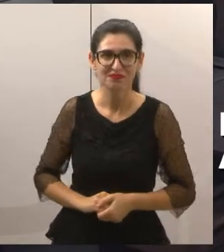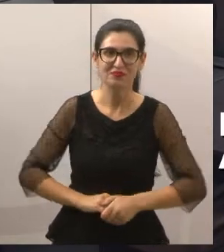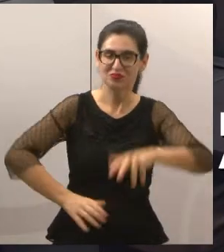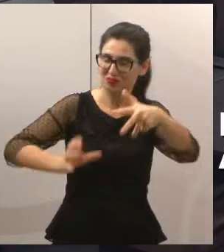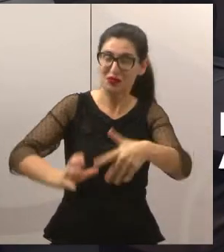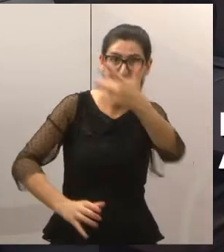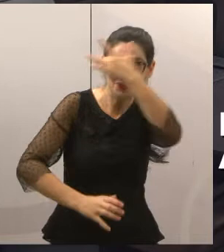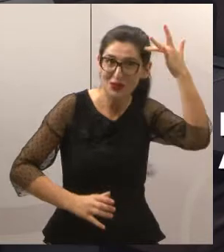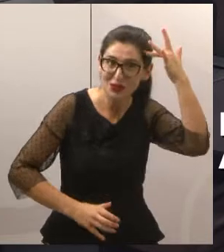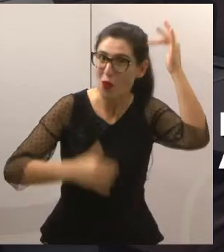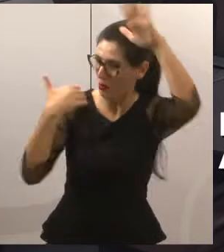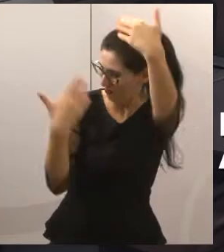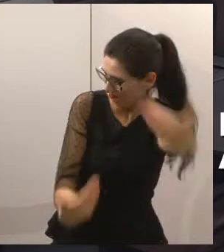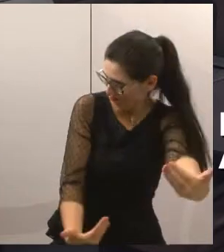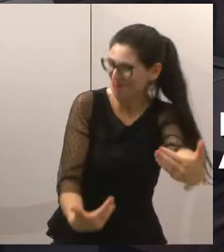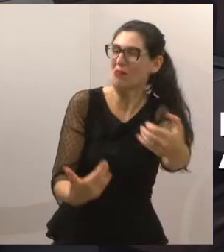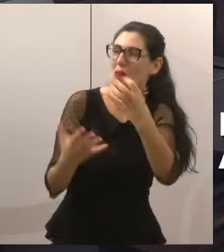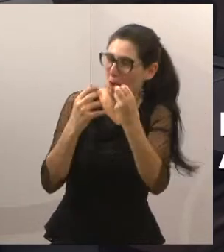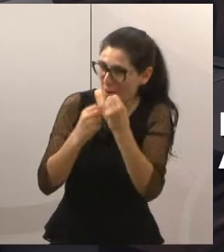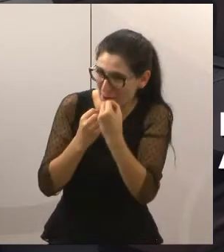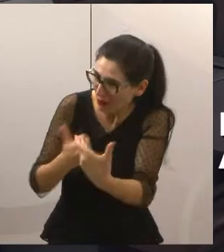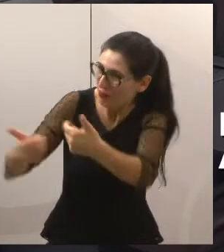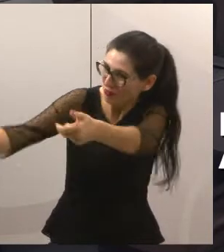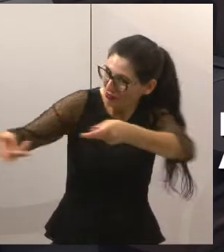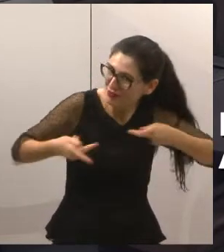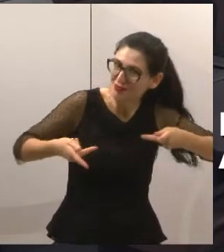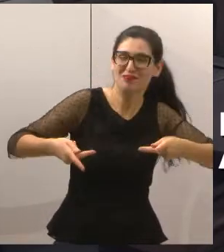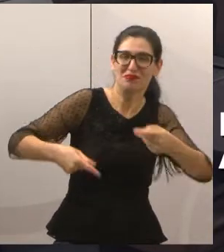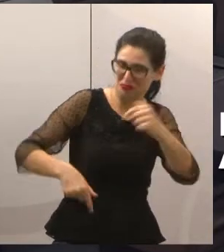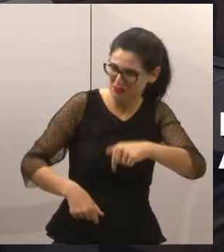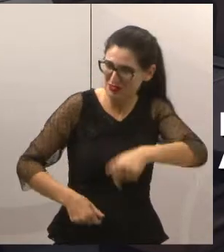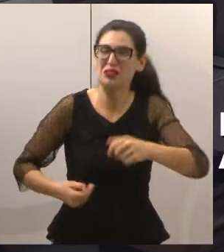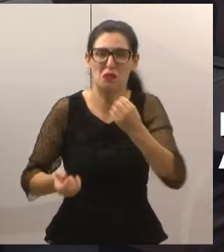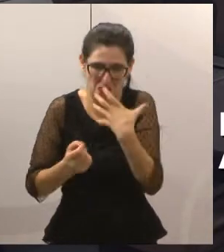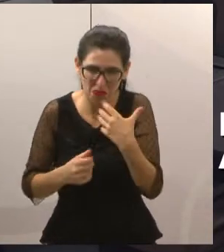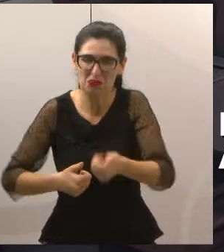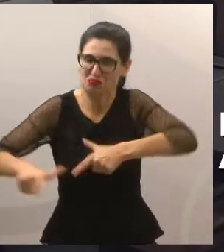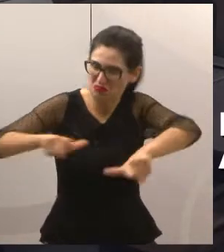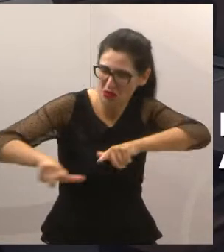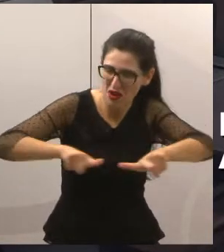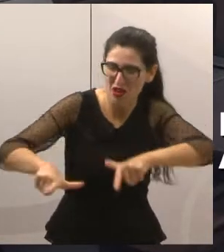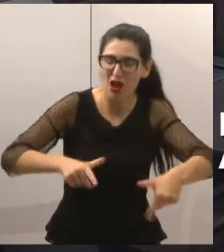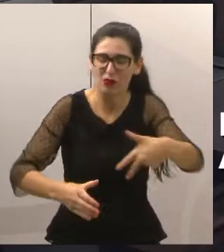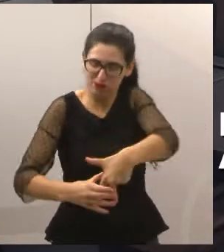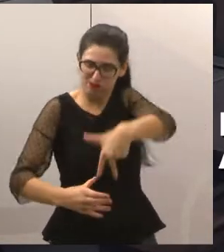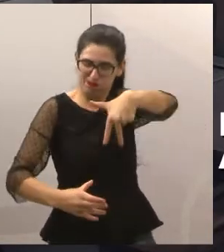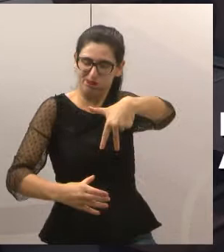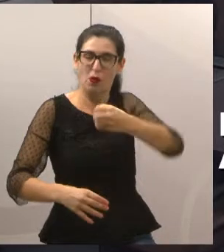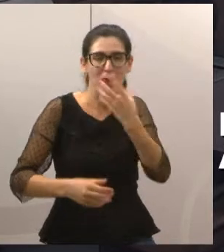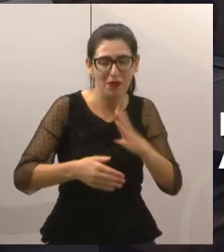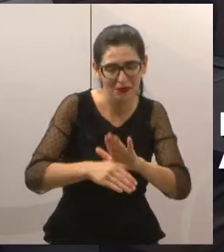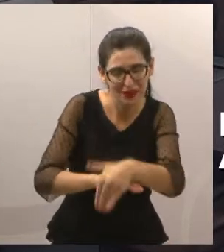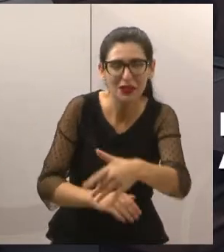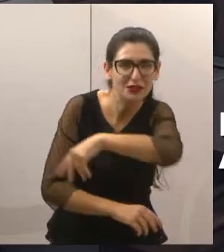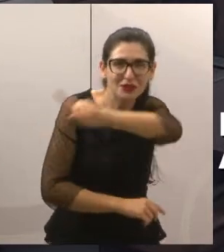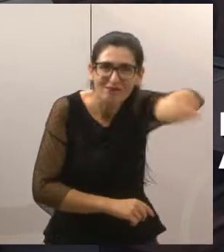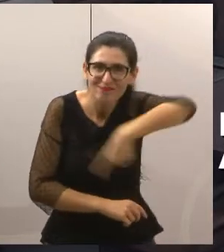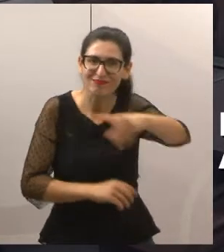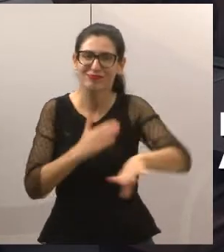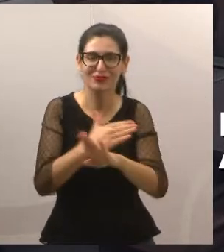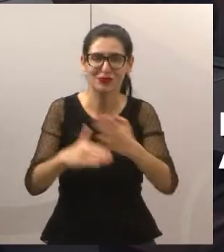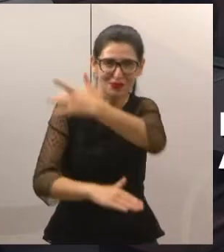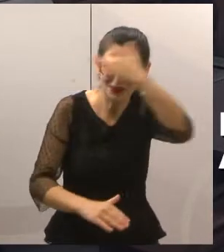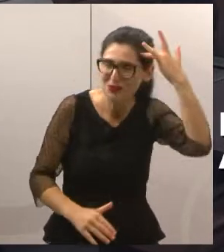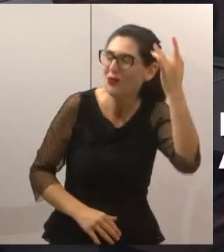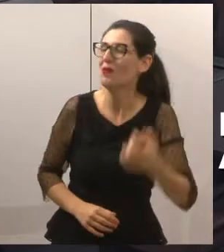orador ilustre. Seja bem-vindo a essa casa, meu amigo. Obrigado, Arildo. Boa tarde, senhores vereadores, demais público que nos assiste pela